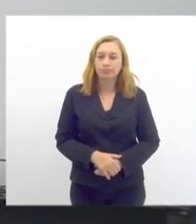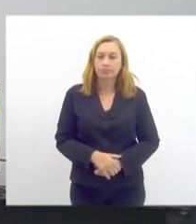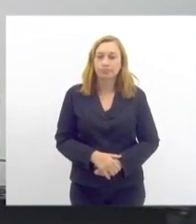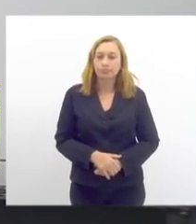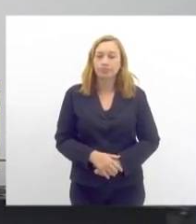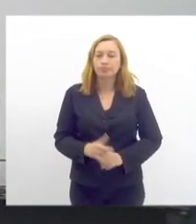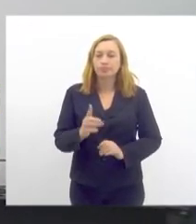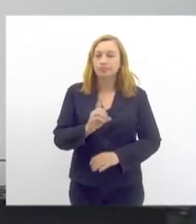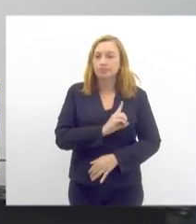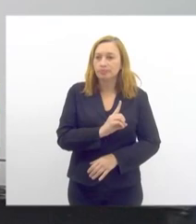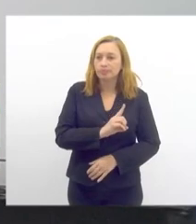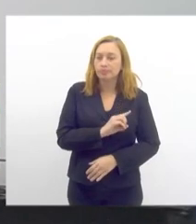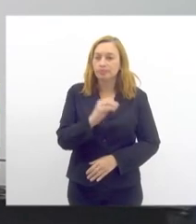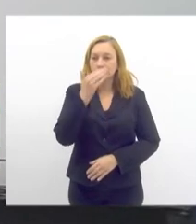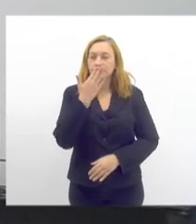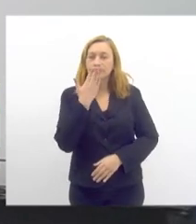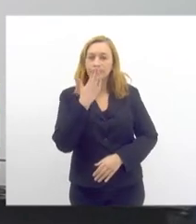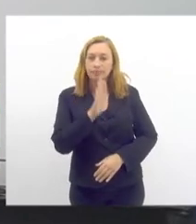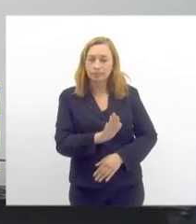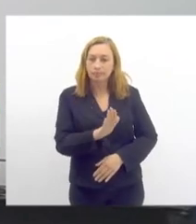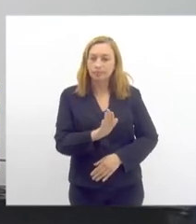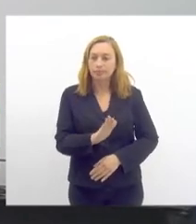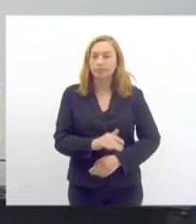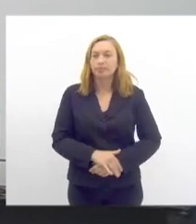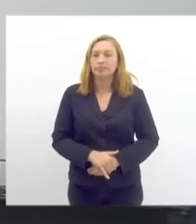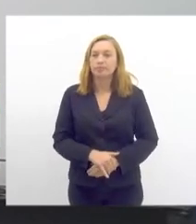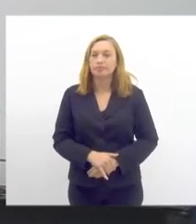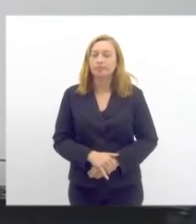que o DETRAN se compromete a encerrar